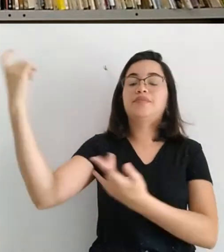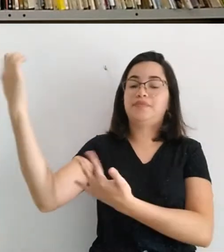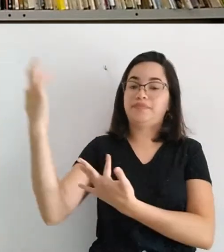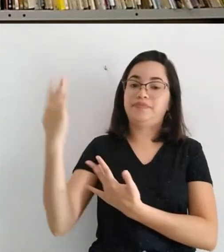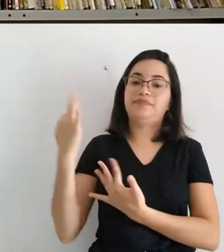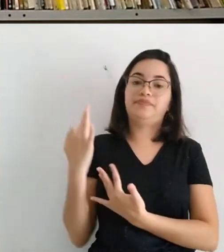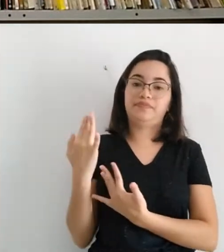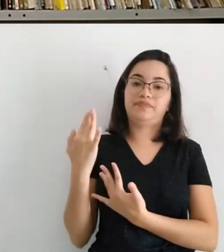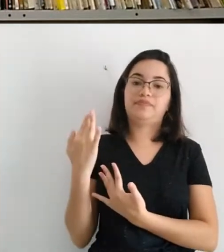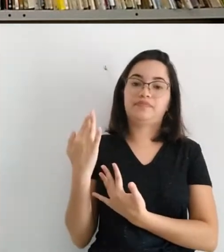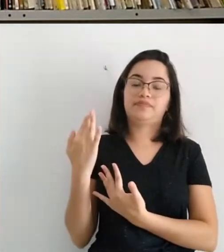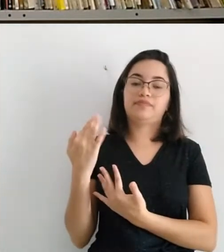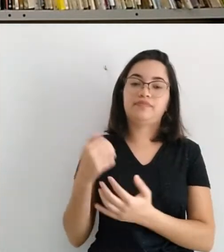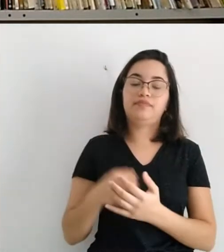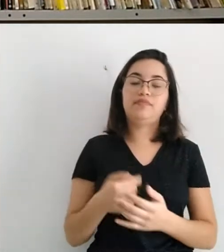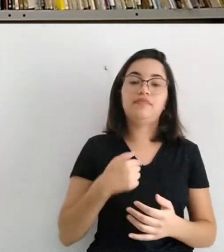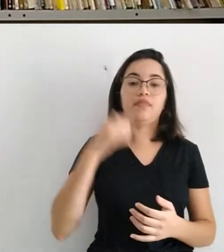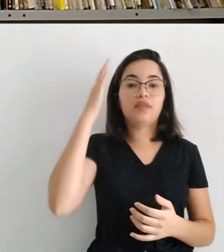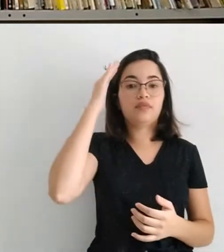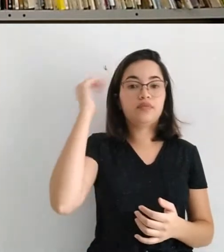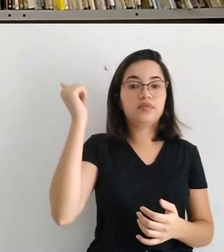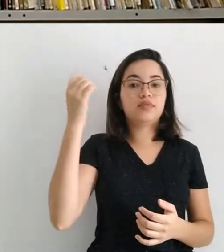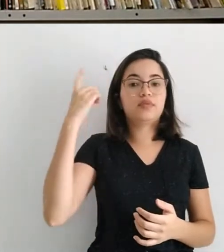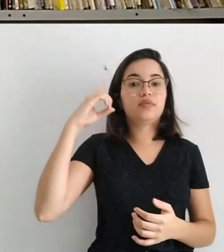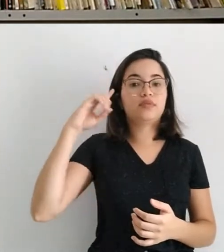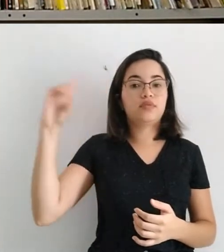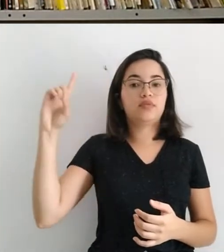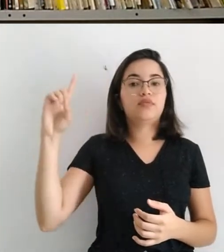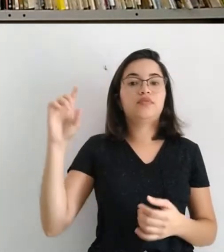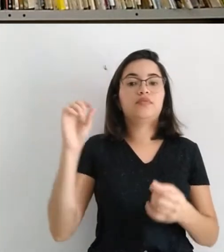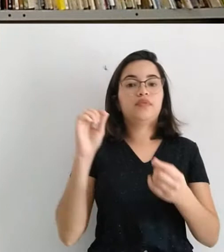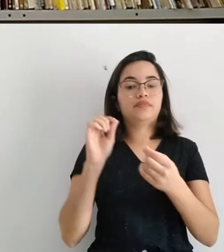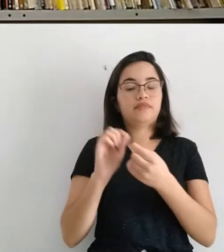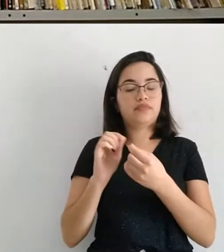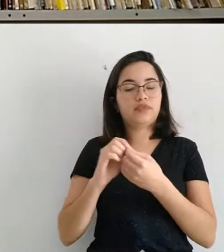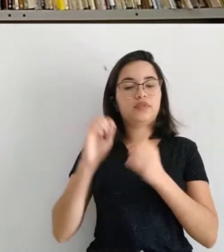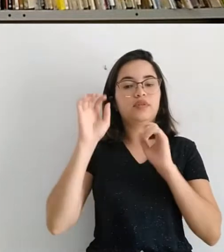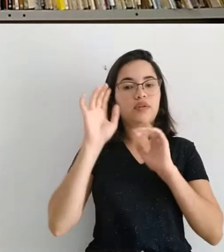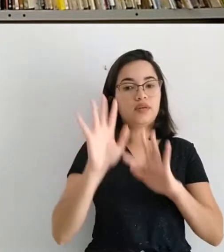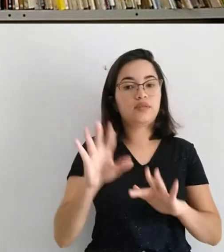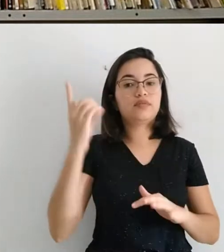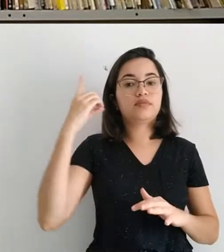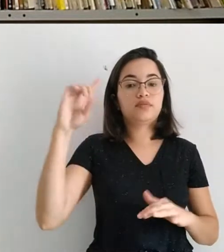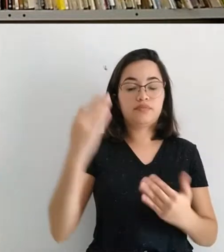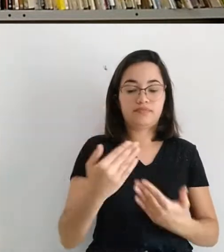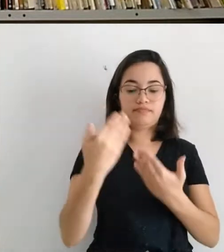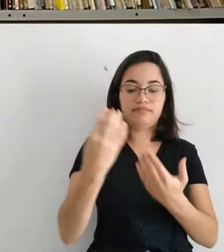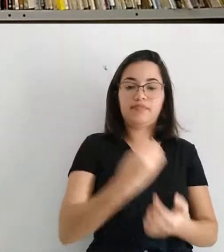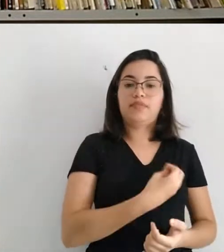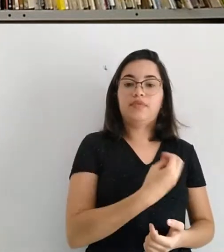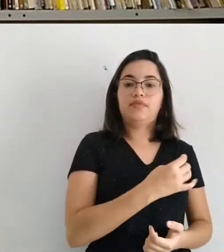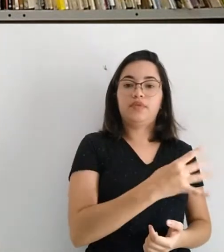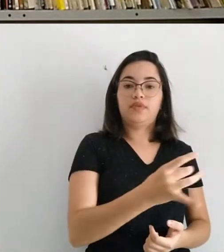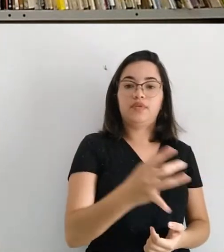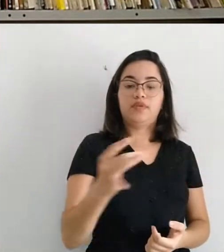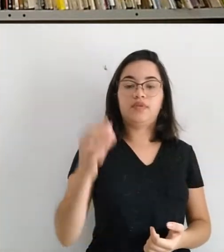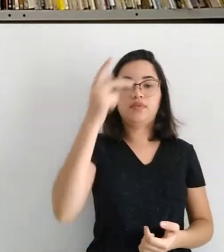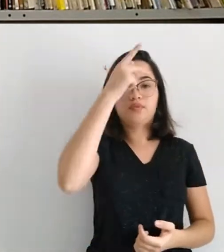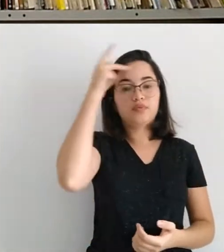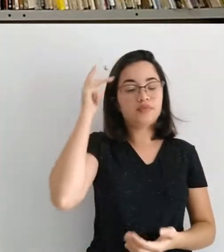vai me abençoar. Eu sei que Deus vai agir com graça. Deus dará a vida eterna aos